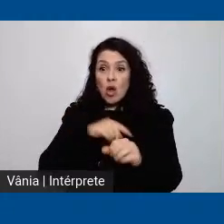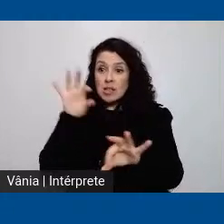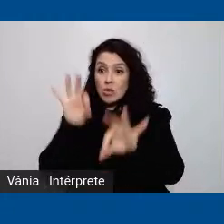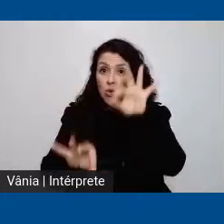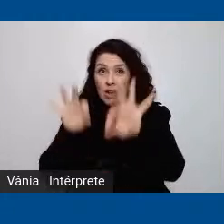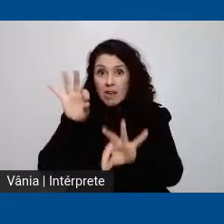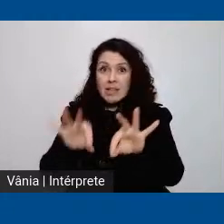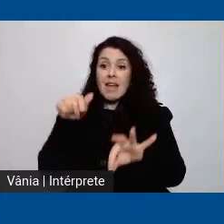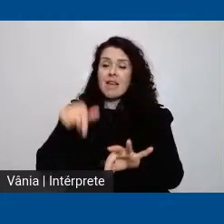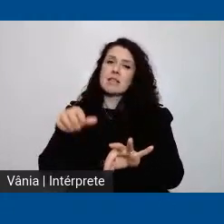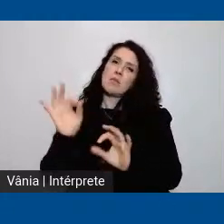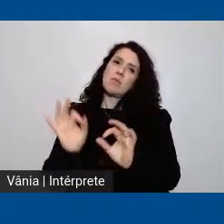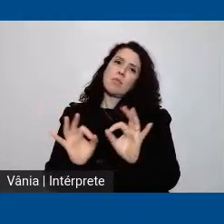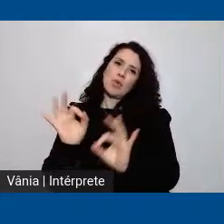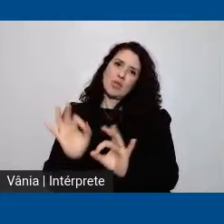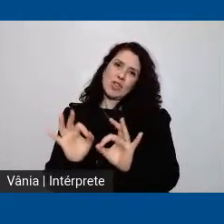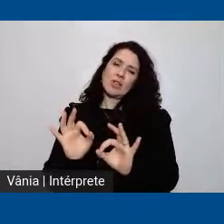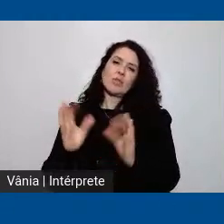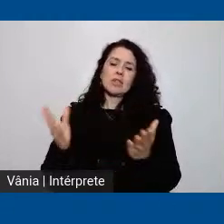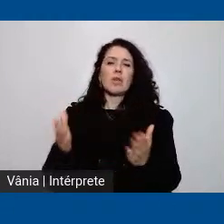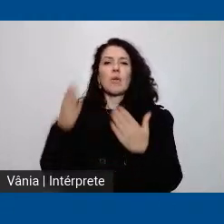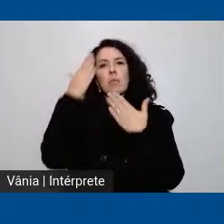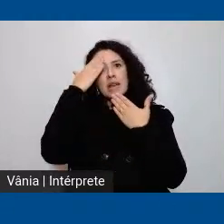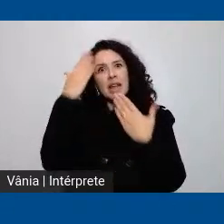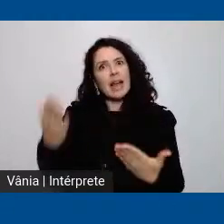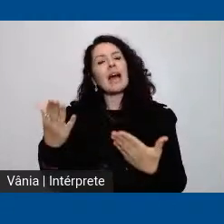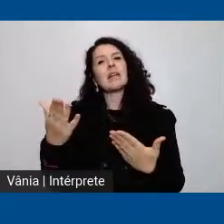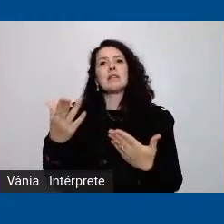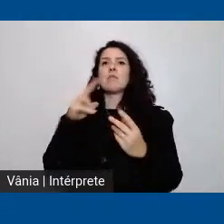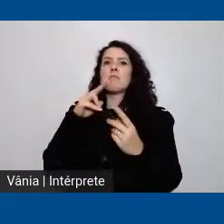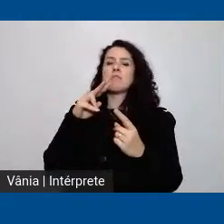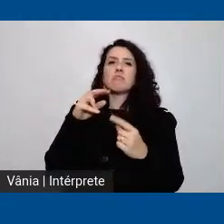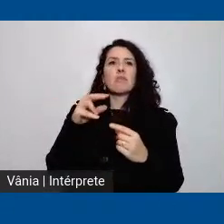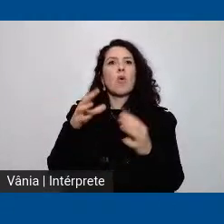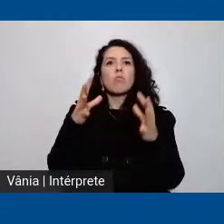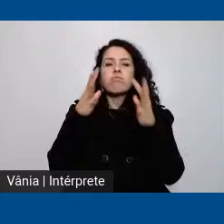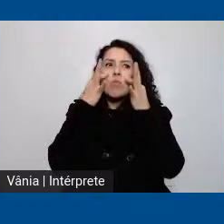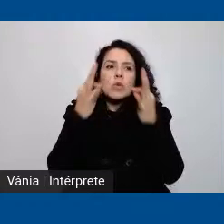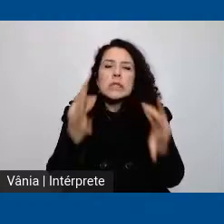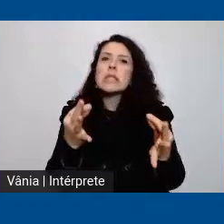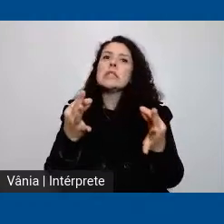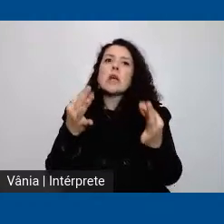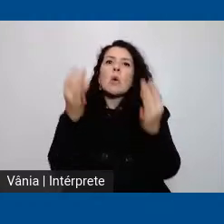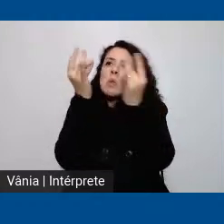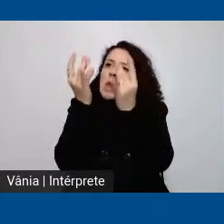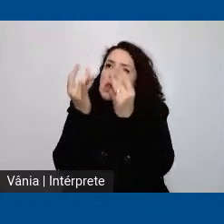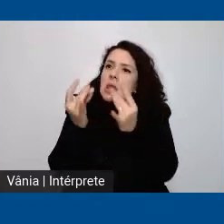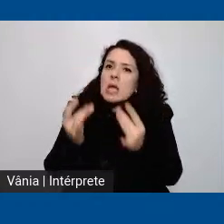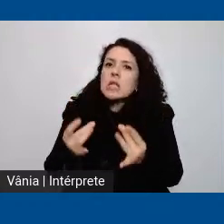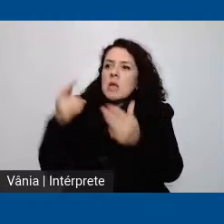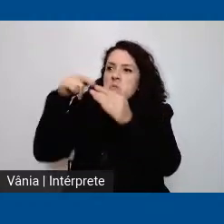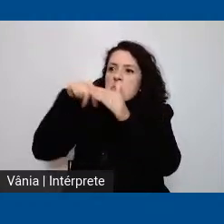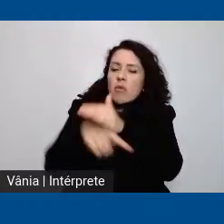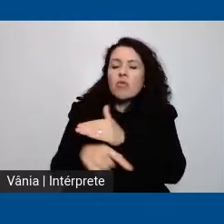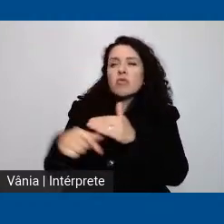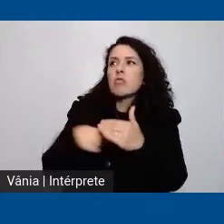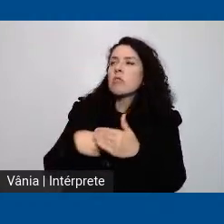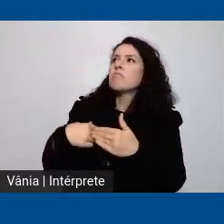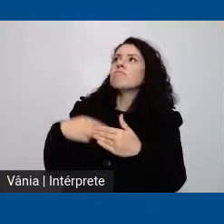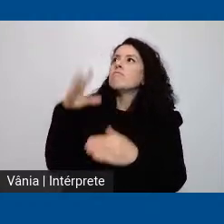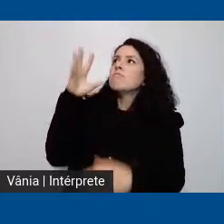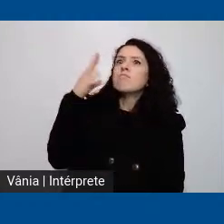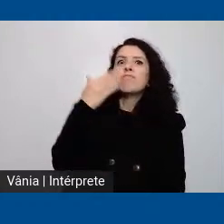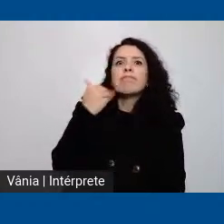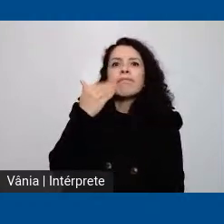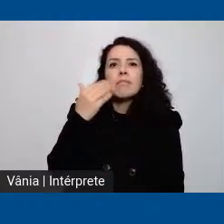queria agradecer a ela, assim, o cuidado, o rigor, o olho hiperdetalhista, porque aprendi muitíssimo com ela nesse projeto e vou